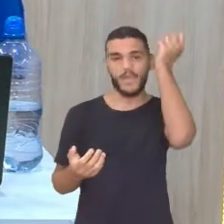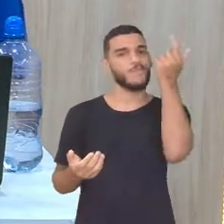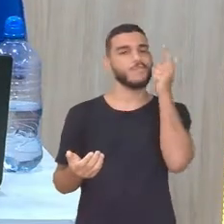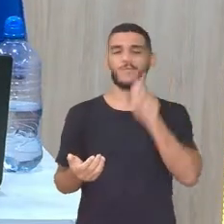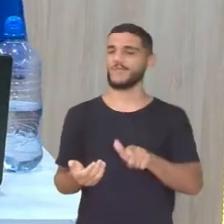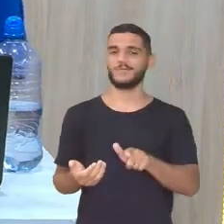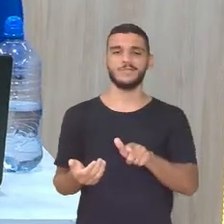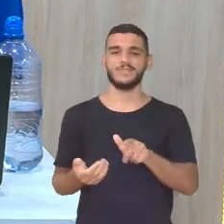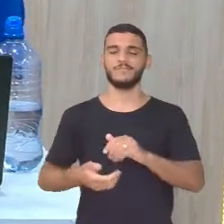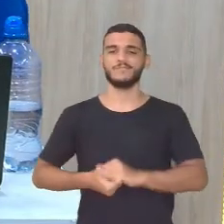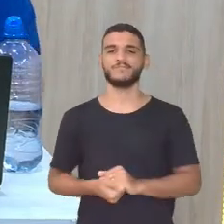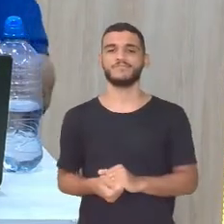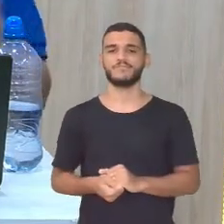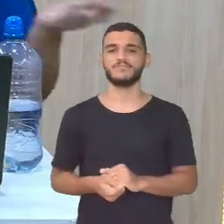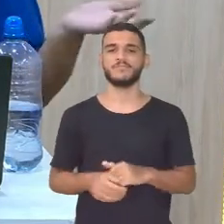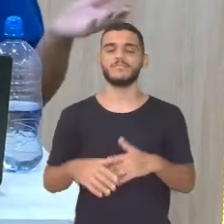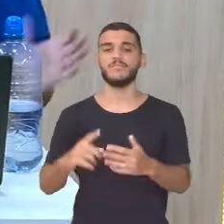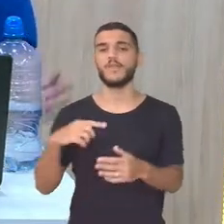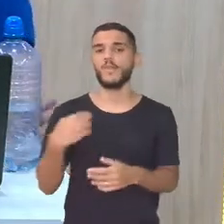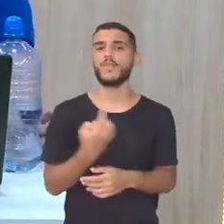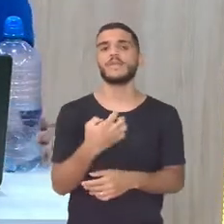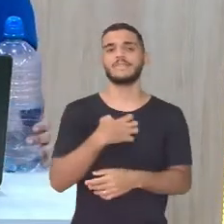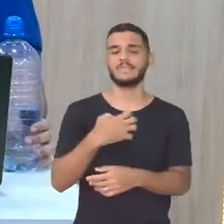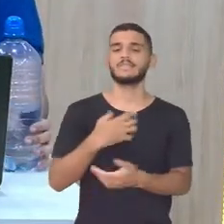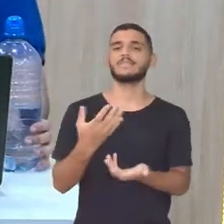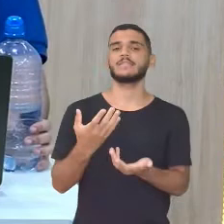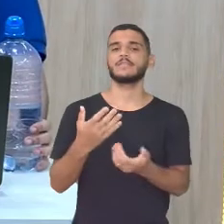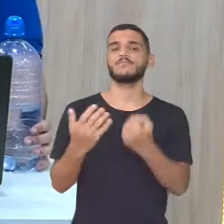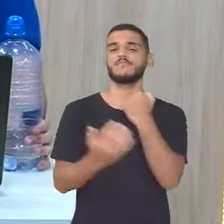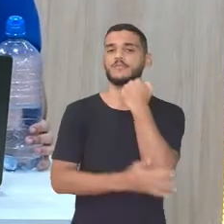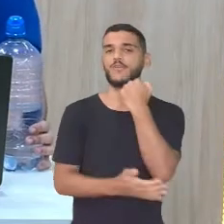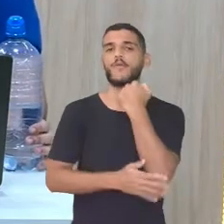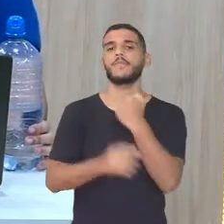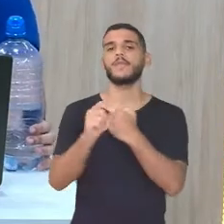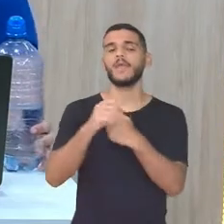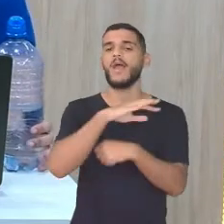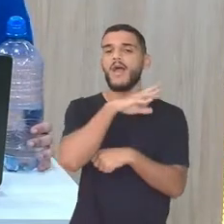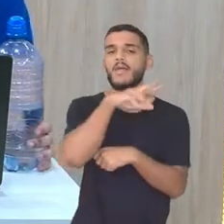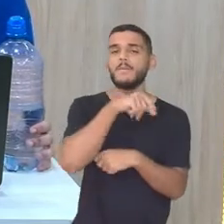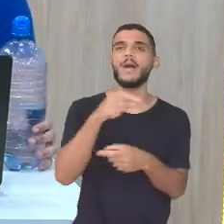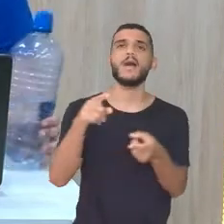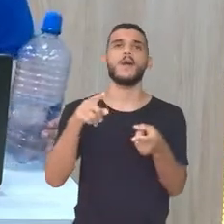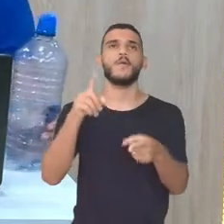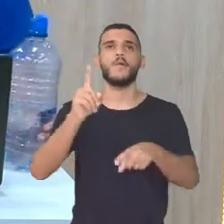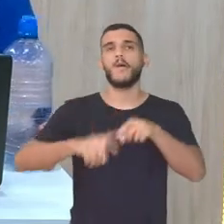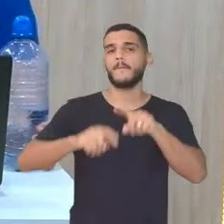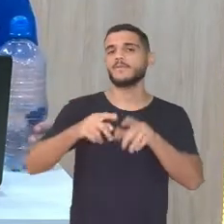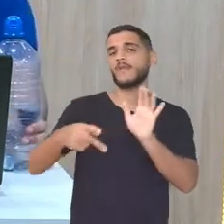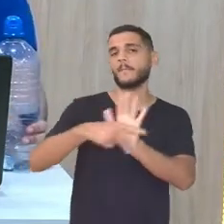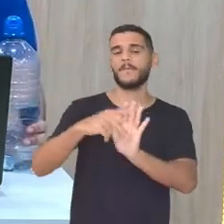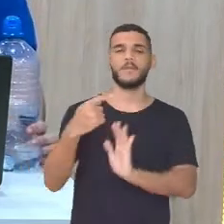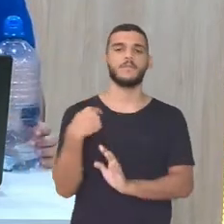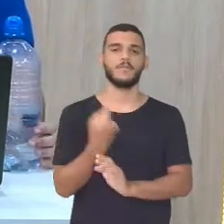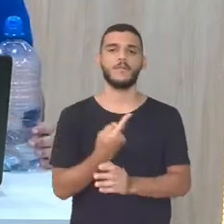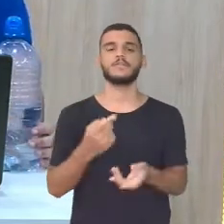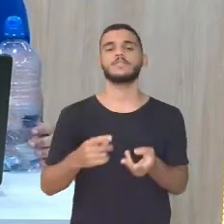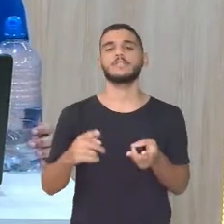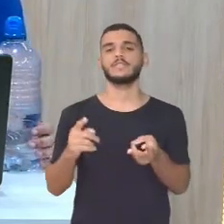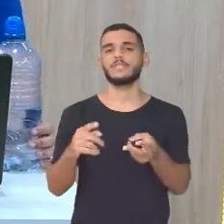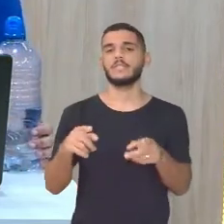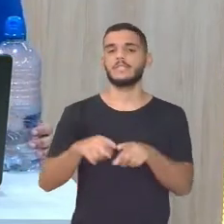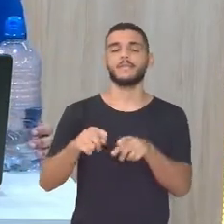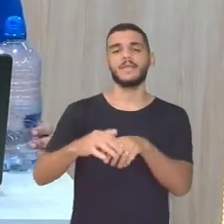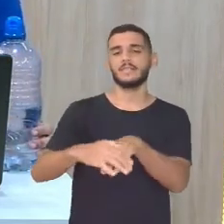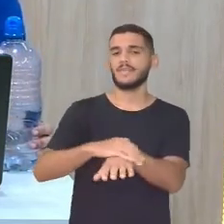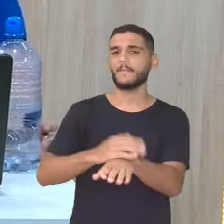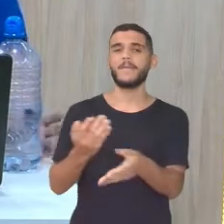só de pessoas a gente sente ciúme dos bichinhos, Das nossas coisas. das nossos objetos, das nossas roupinhas, dos nossos sapatos que a gente não quer